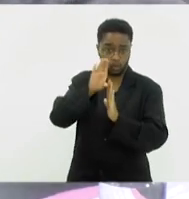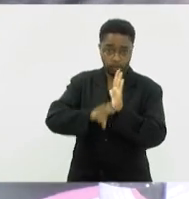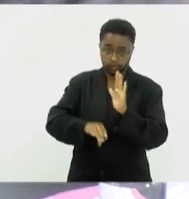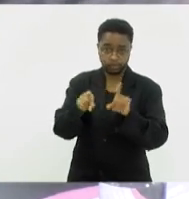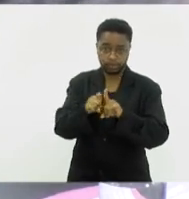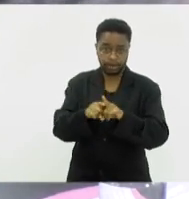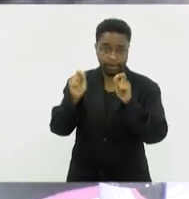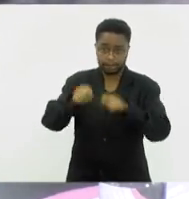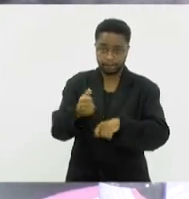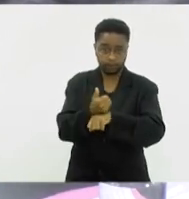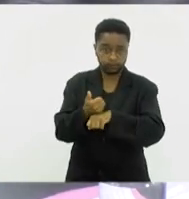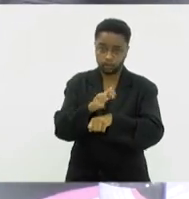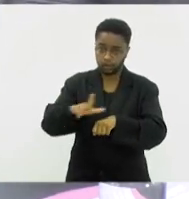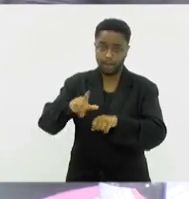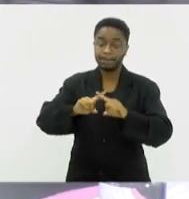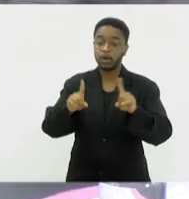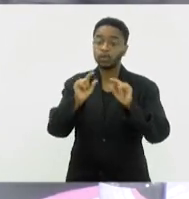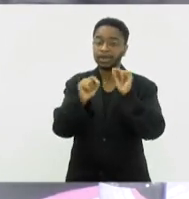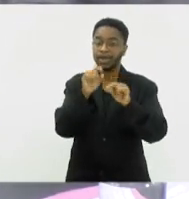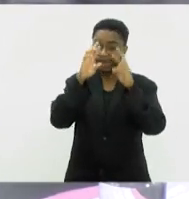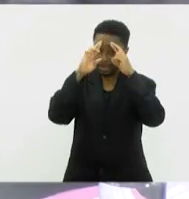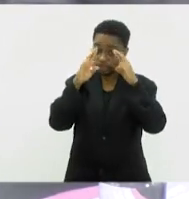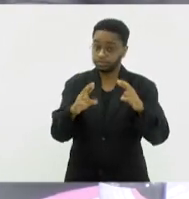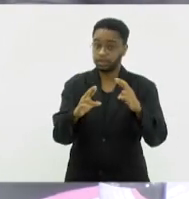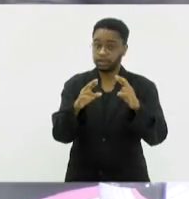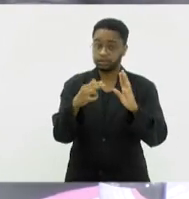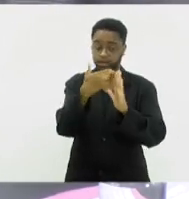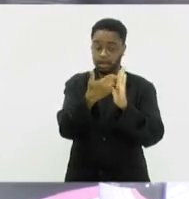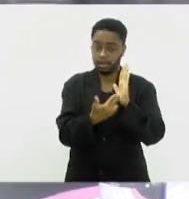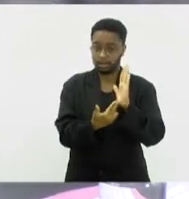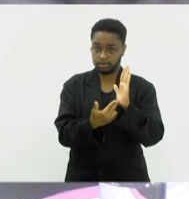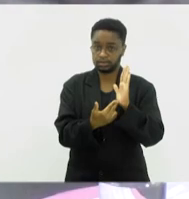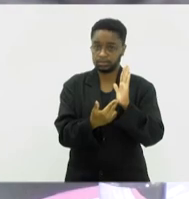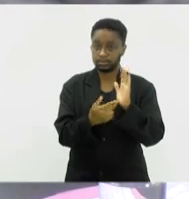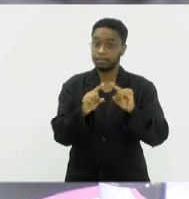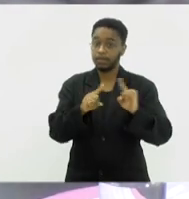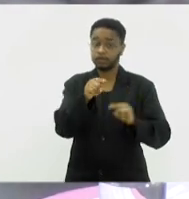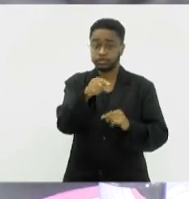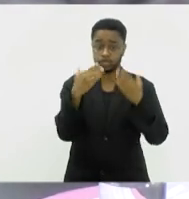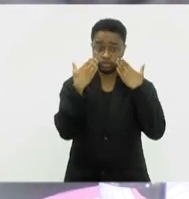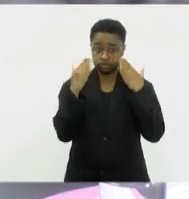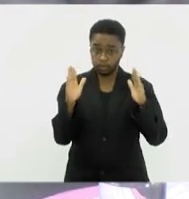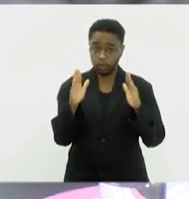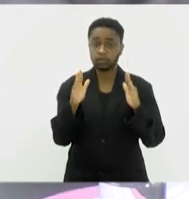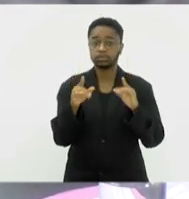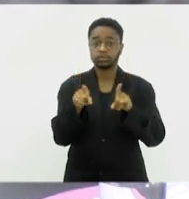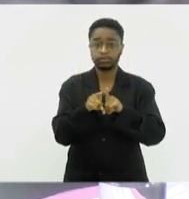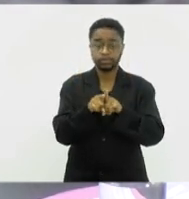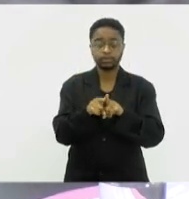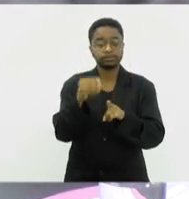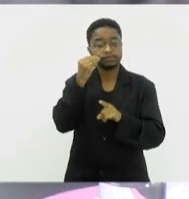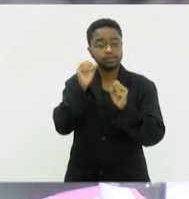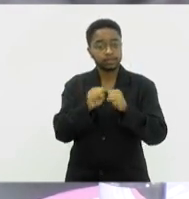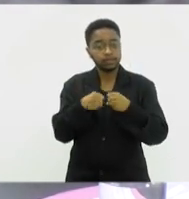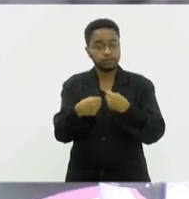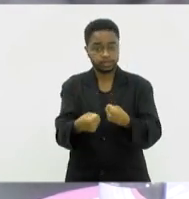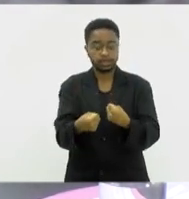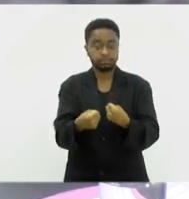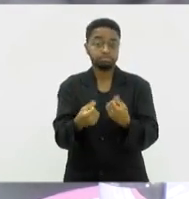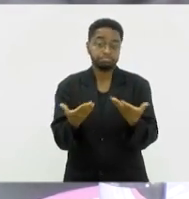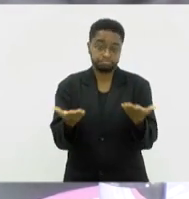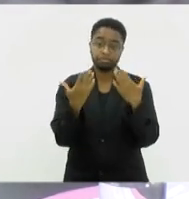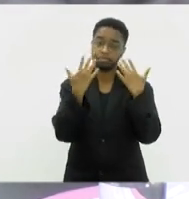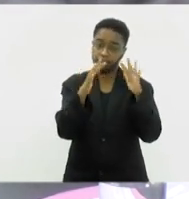competência profissional, mas é o respeito ao que está estampado na norma. Vossa Excelência está se expondo aqui e fazendo a defesa irretocável.